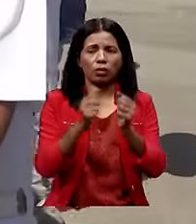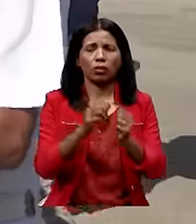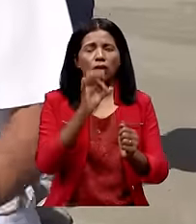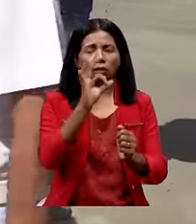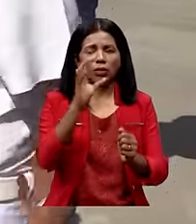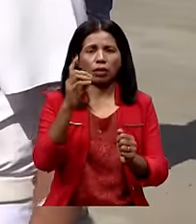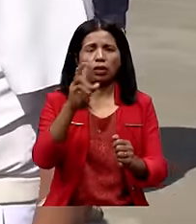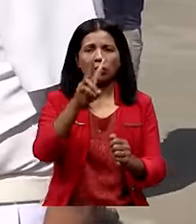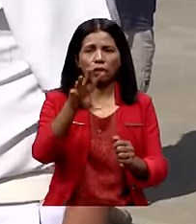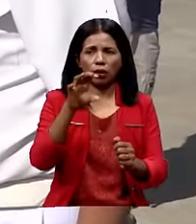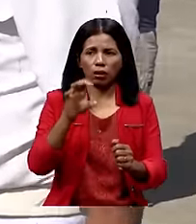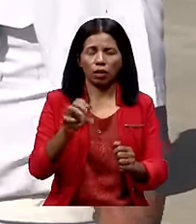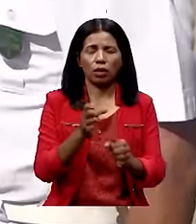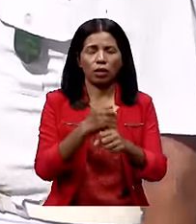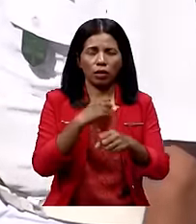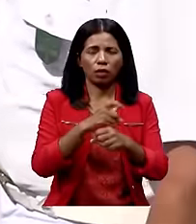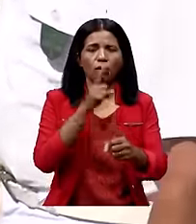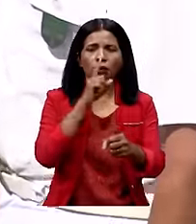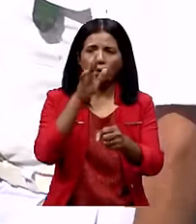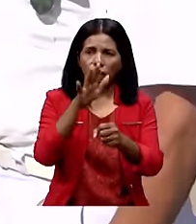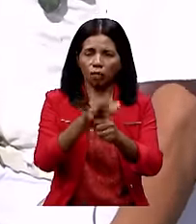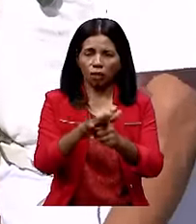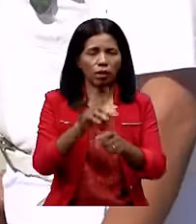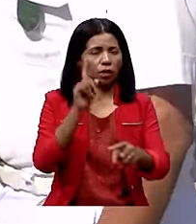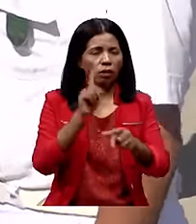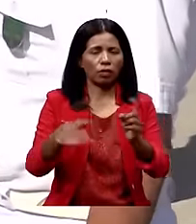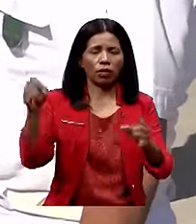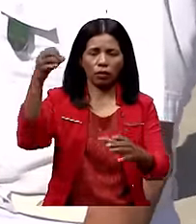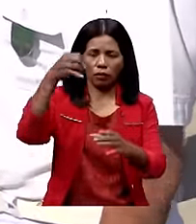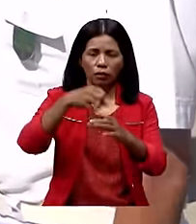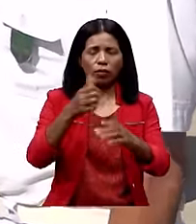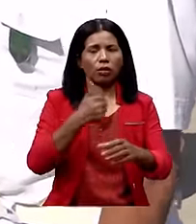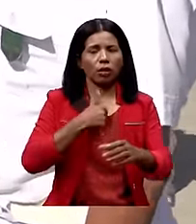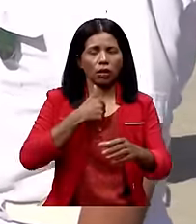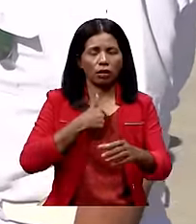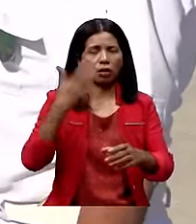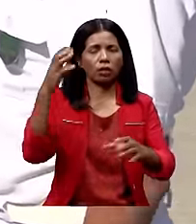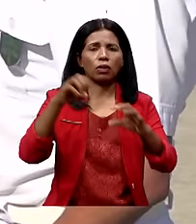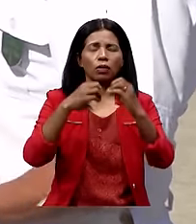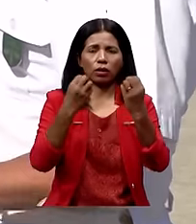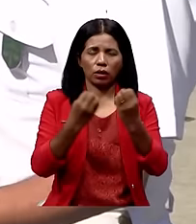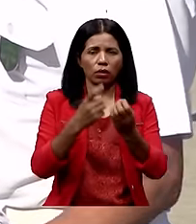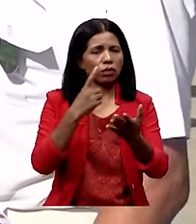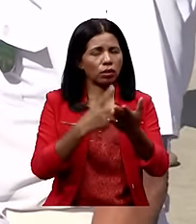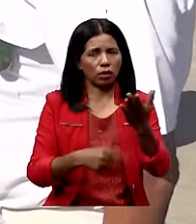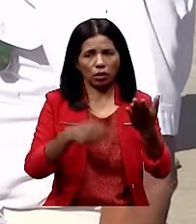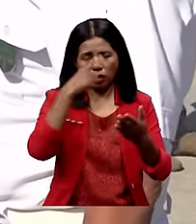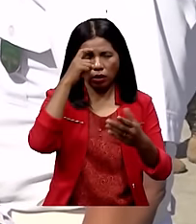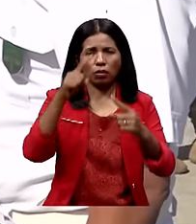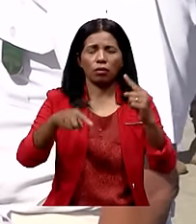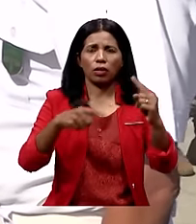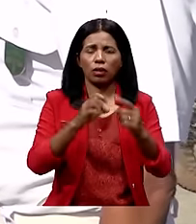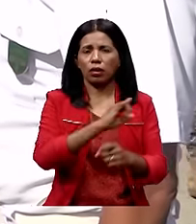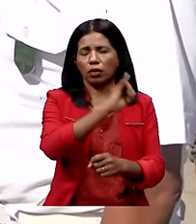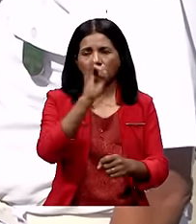atus rua resin nebe halona compromisso, atu labele envolve an ona iha organização saidare, tamba bainhira